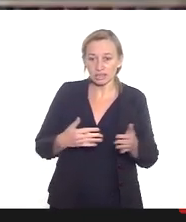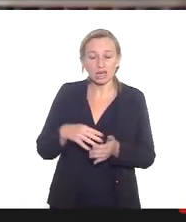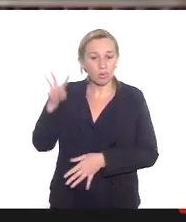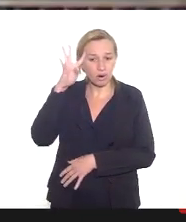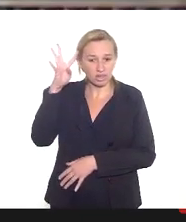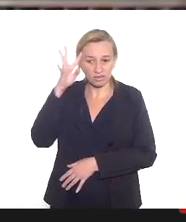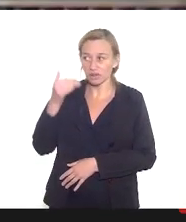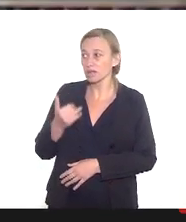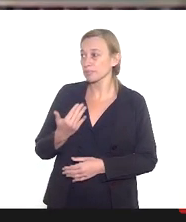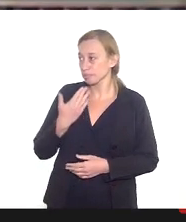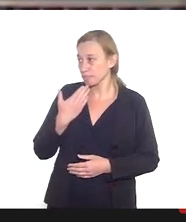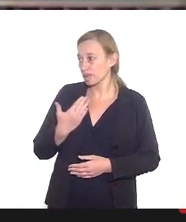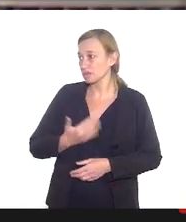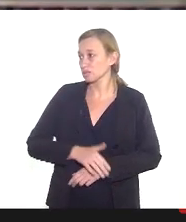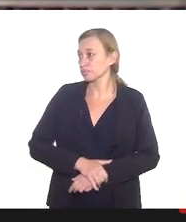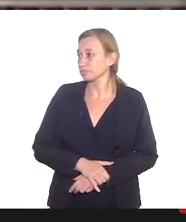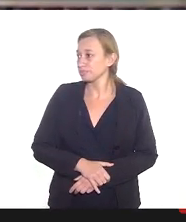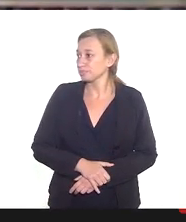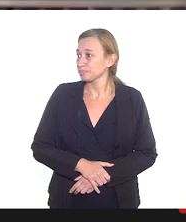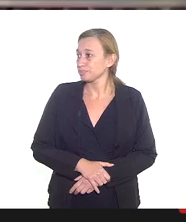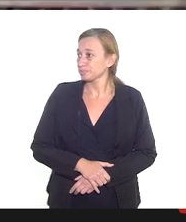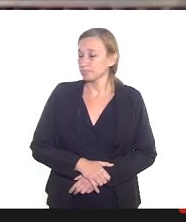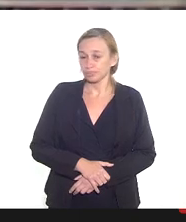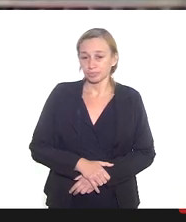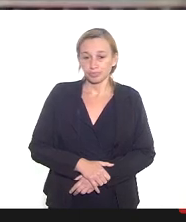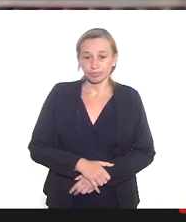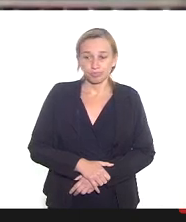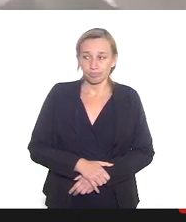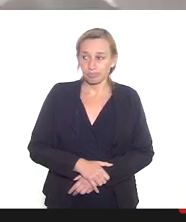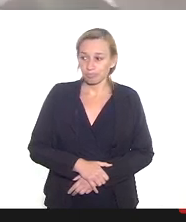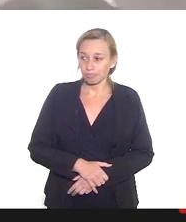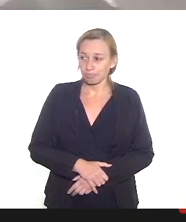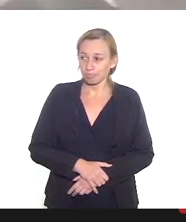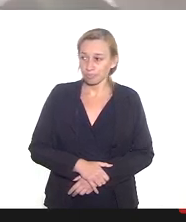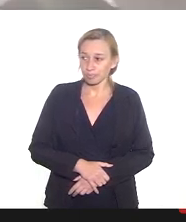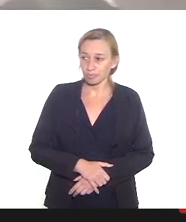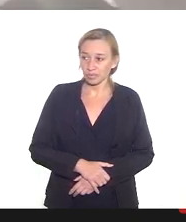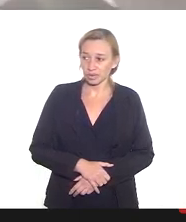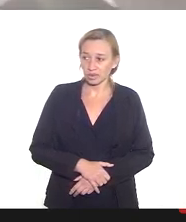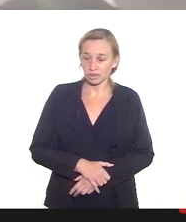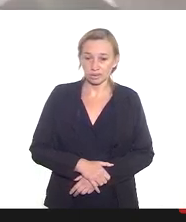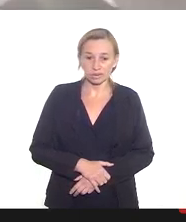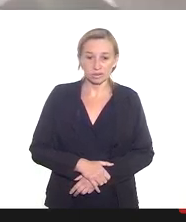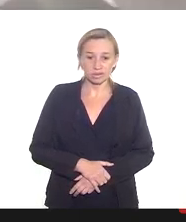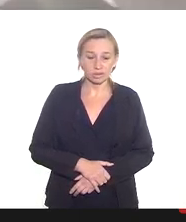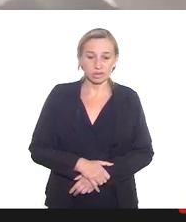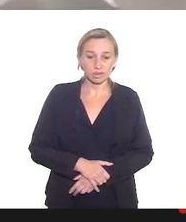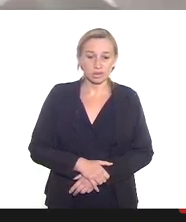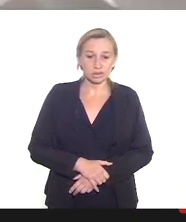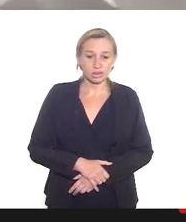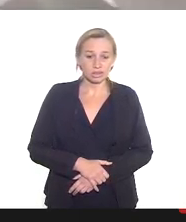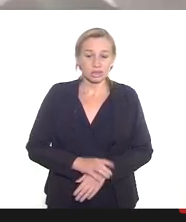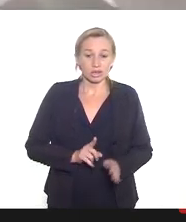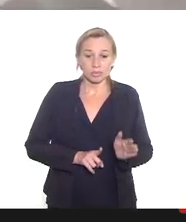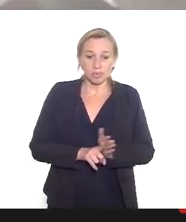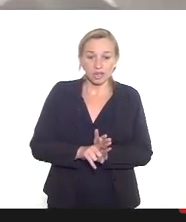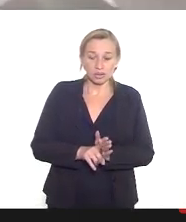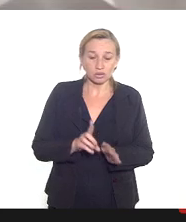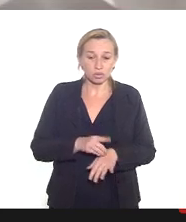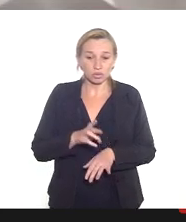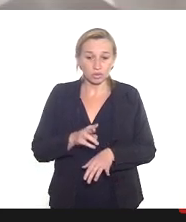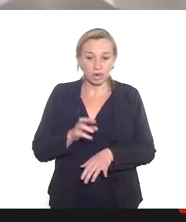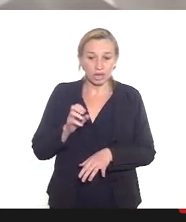quarta-feira por gente O que é o torneio tem uma pergunta aqui da doutora Alessandra